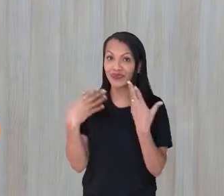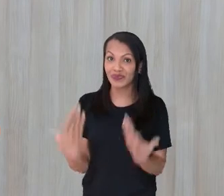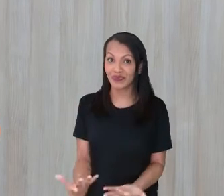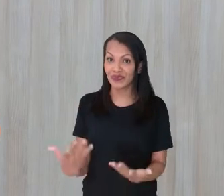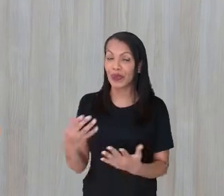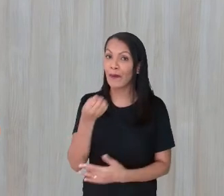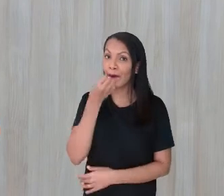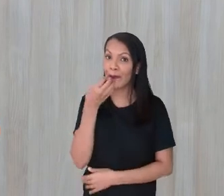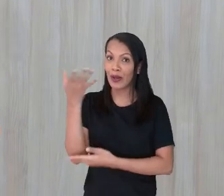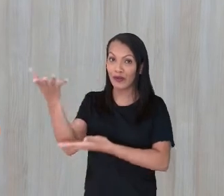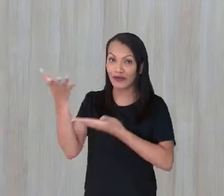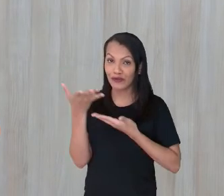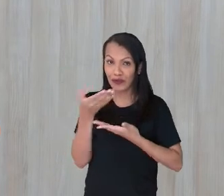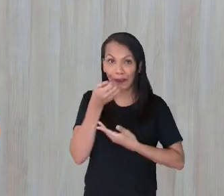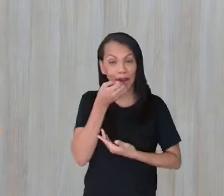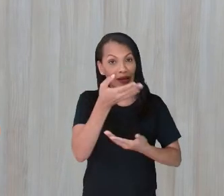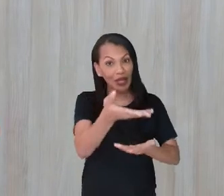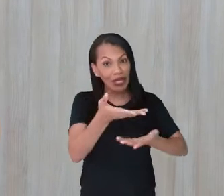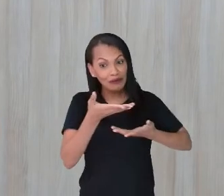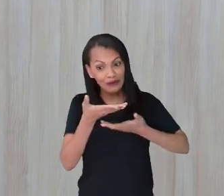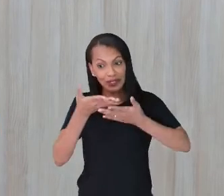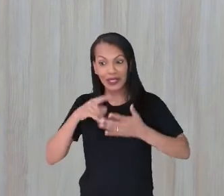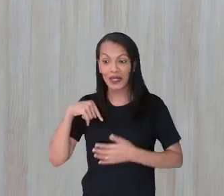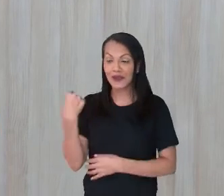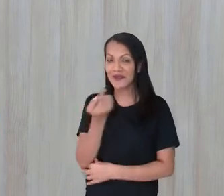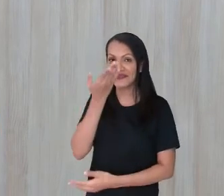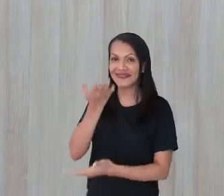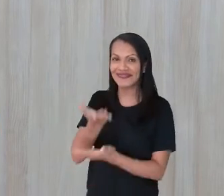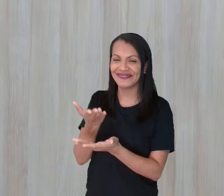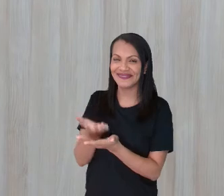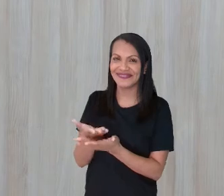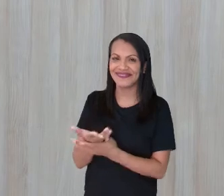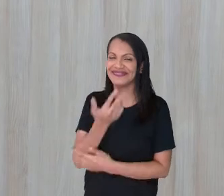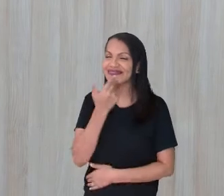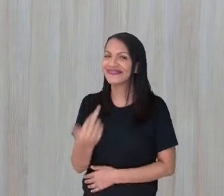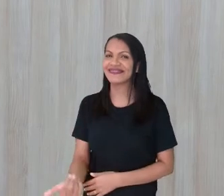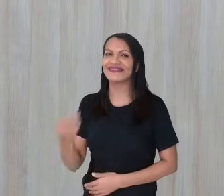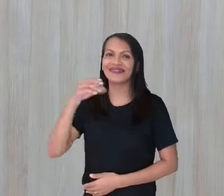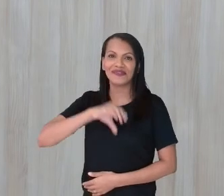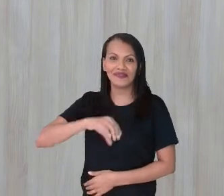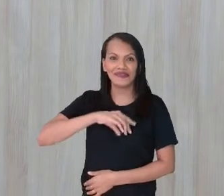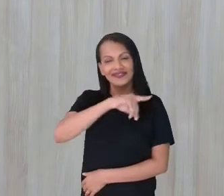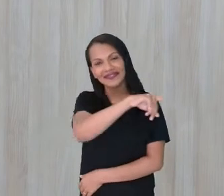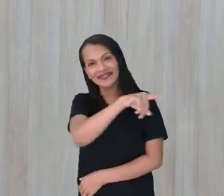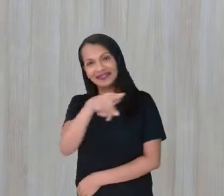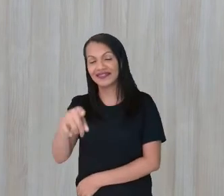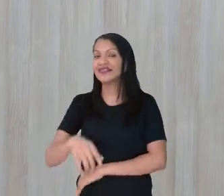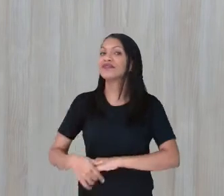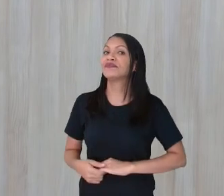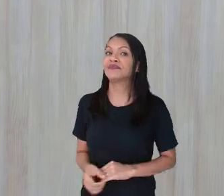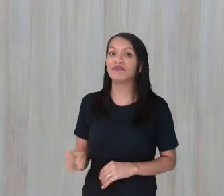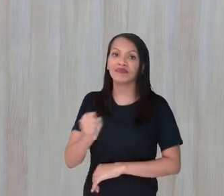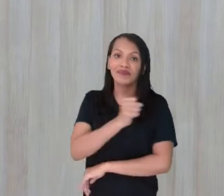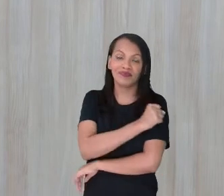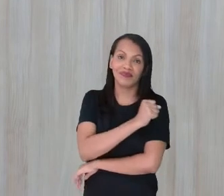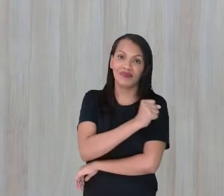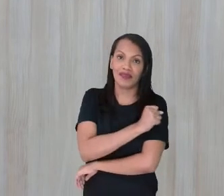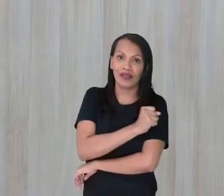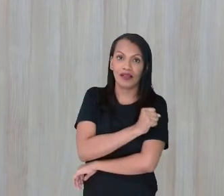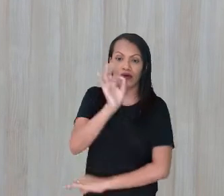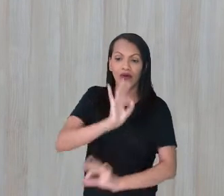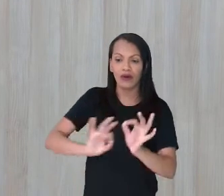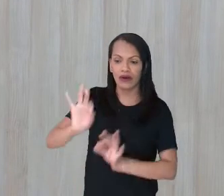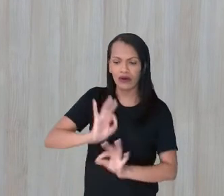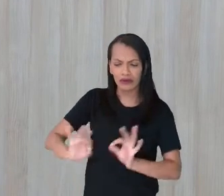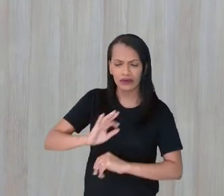isso, bem-vindo, bem-vinda à nossa aula de língua portuguesa para você do 8º ano, preparada